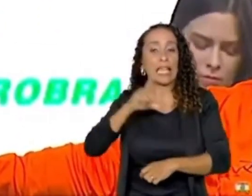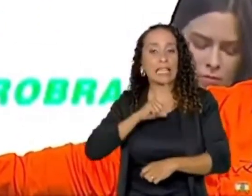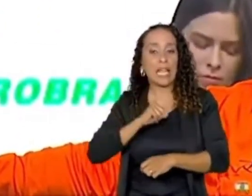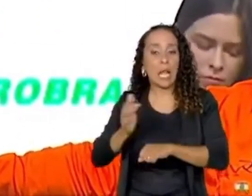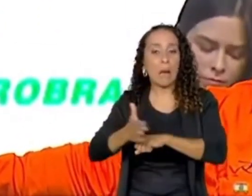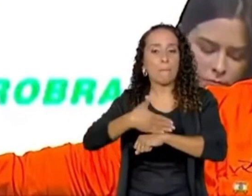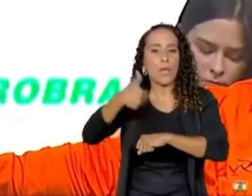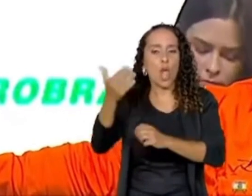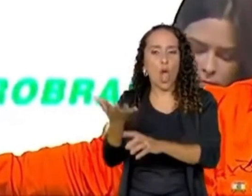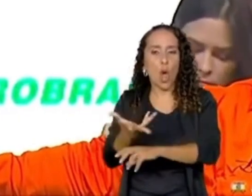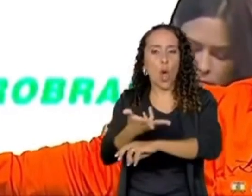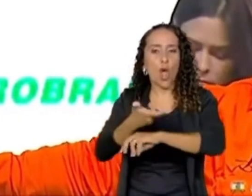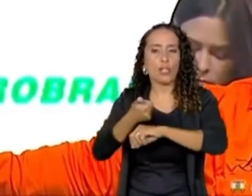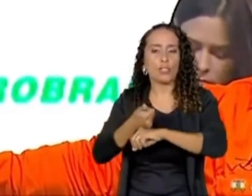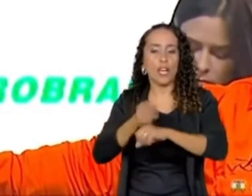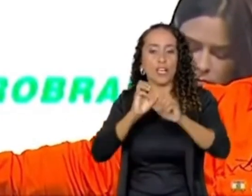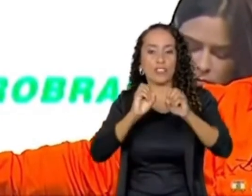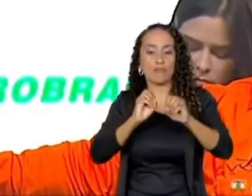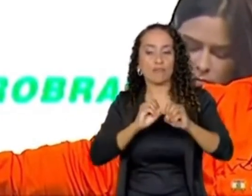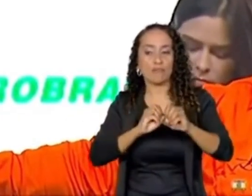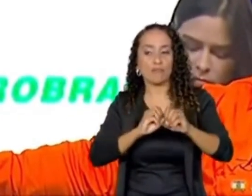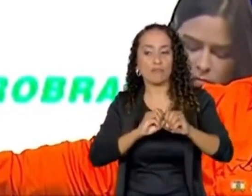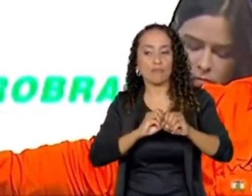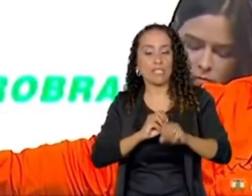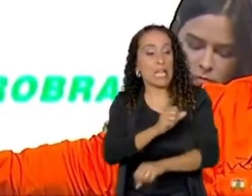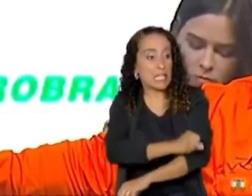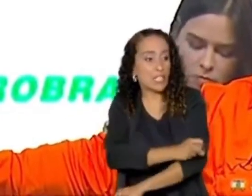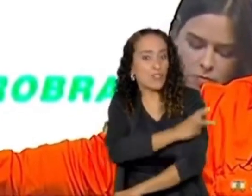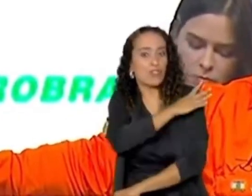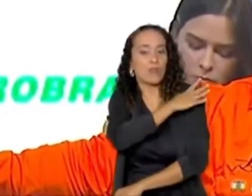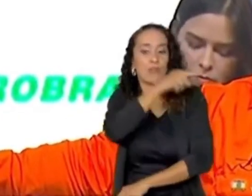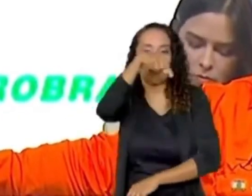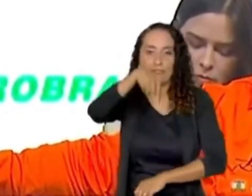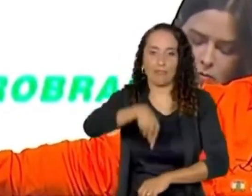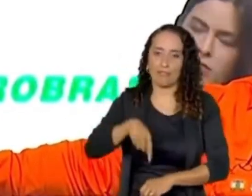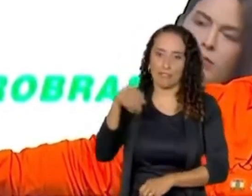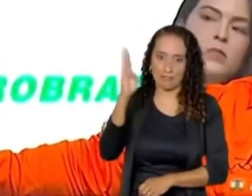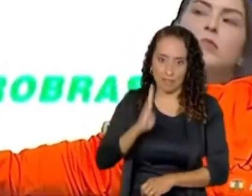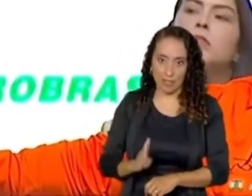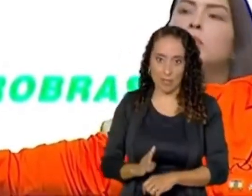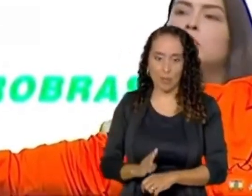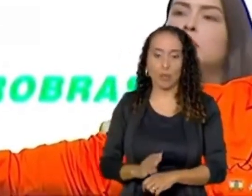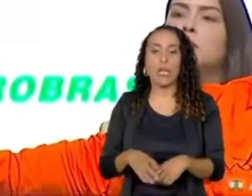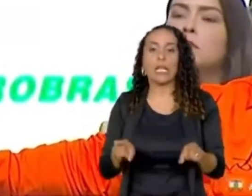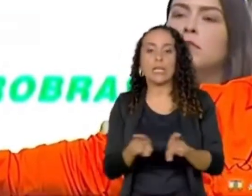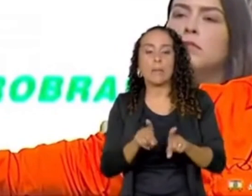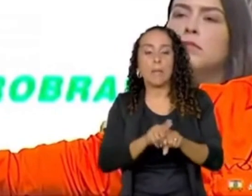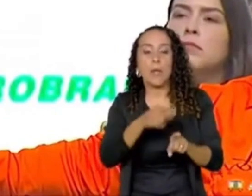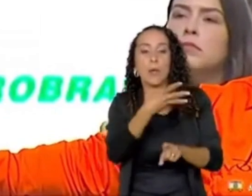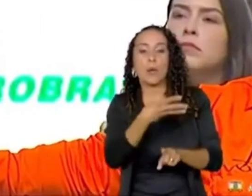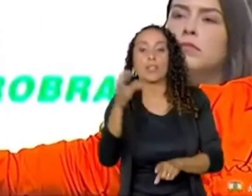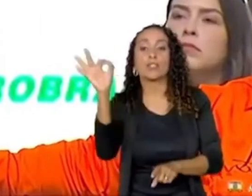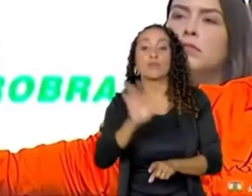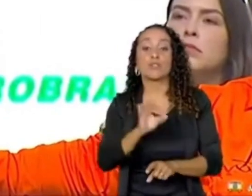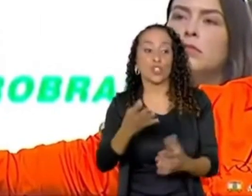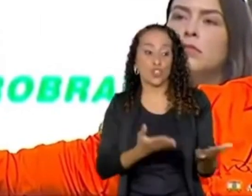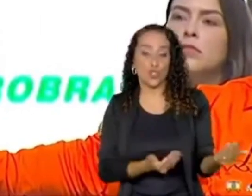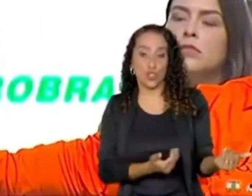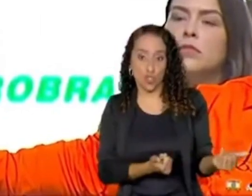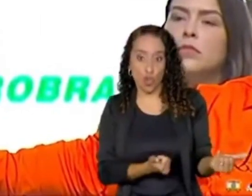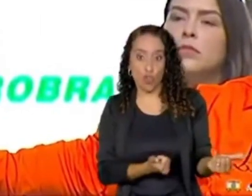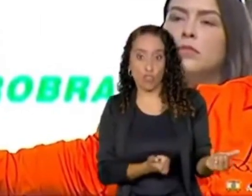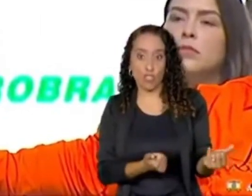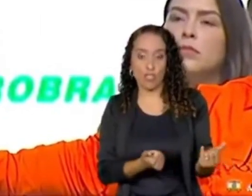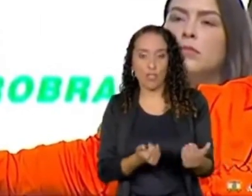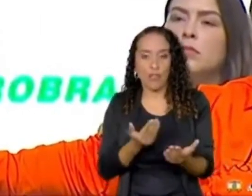melhor qualidade de ensino fundamental desse país, e porque 40% dos jovens que fazem